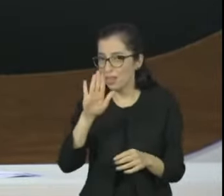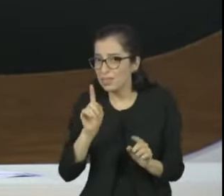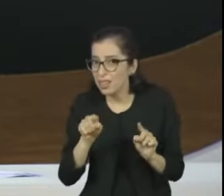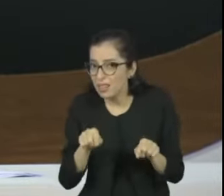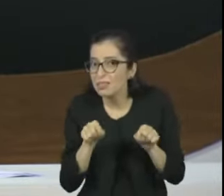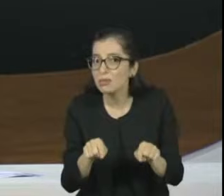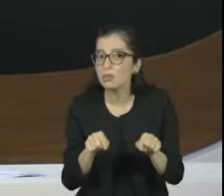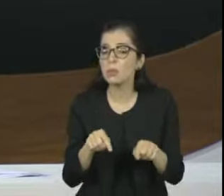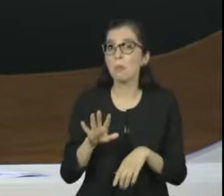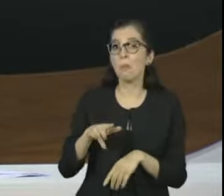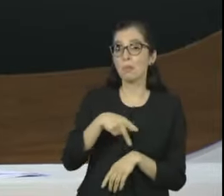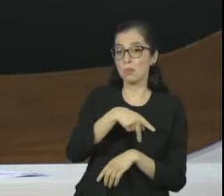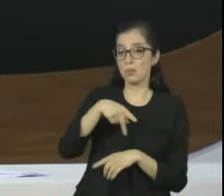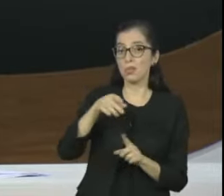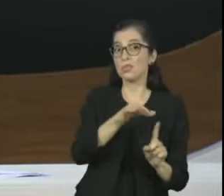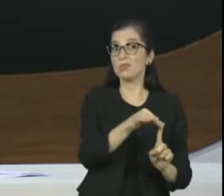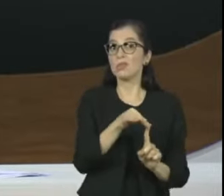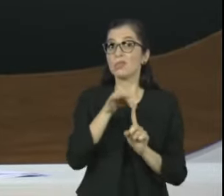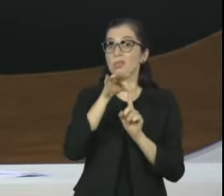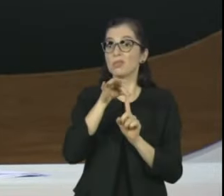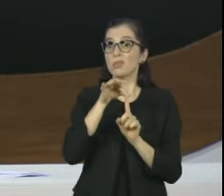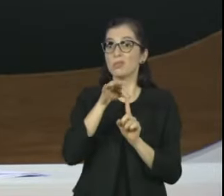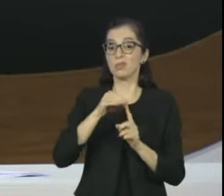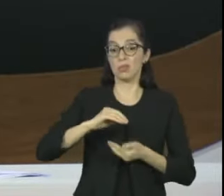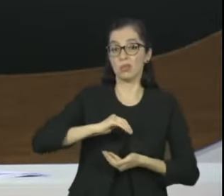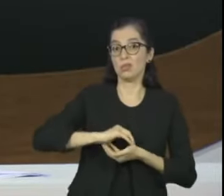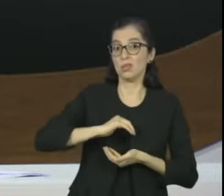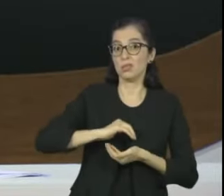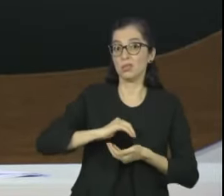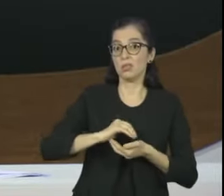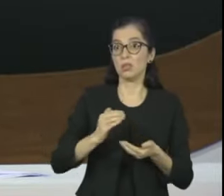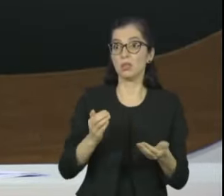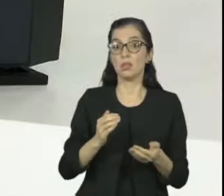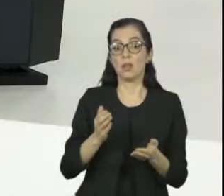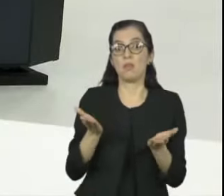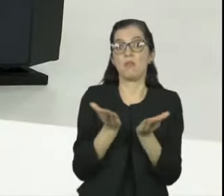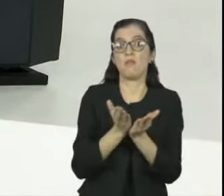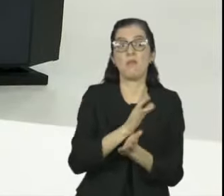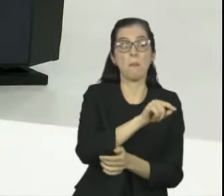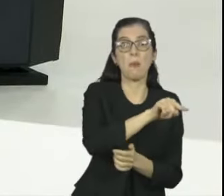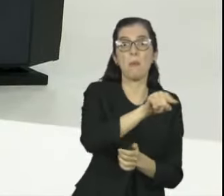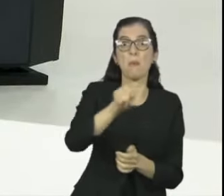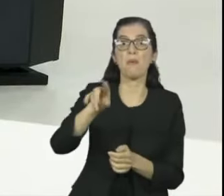do presidente dizer que vai indicar alguém é evangélico para o Supremo Tribunal Federal